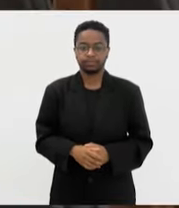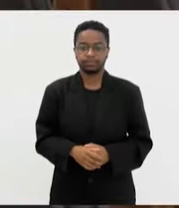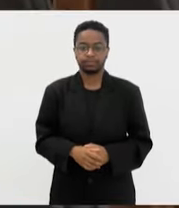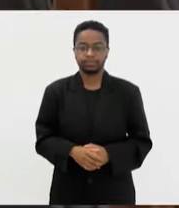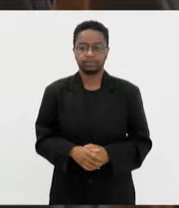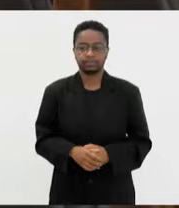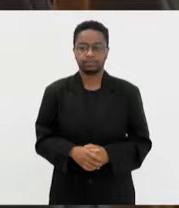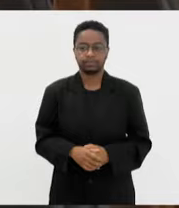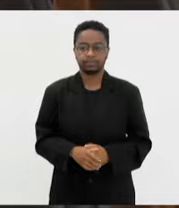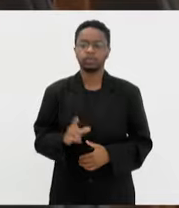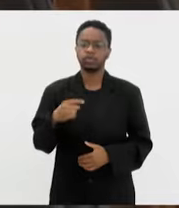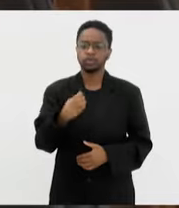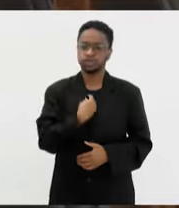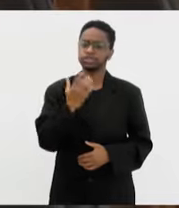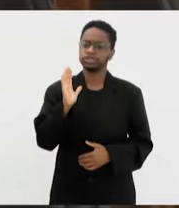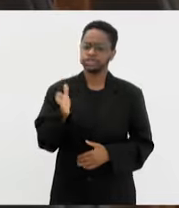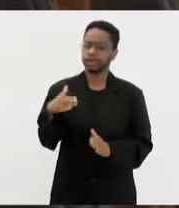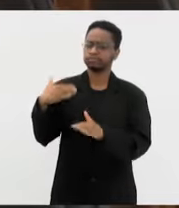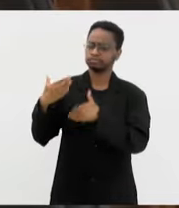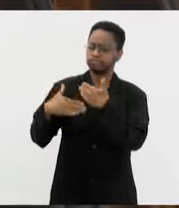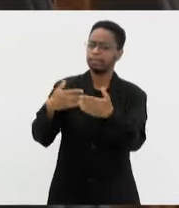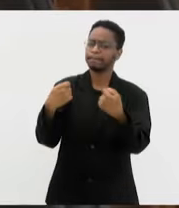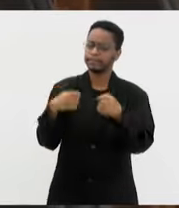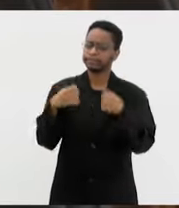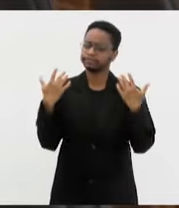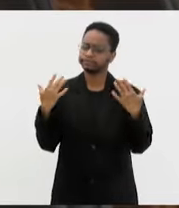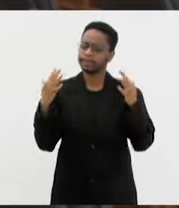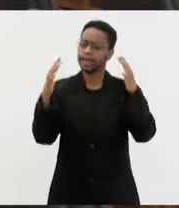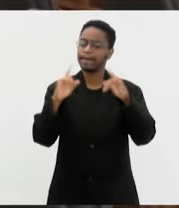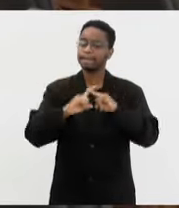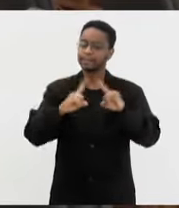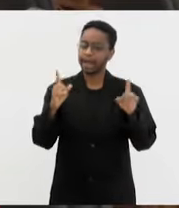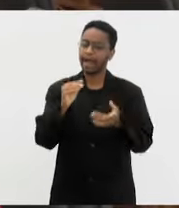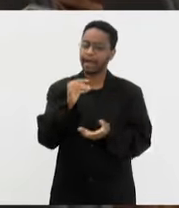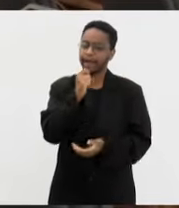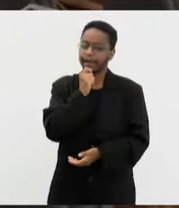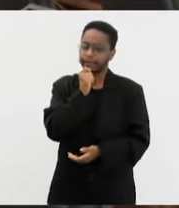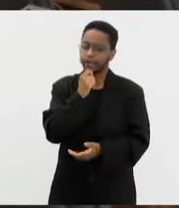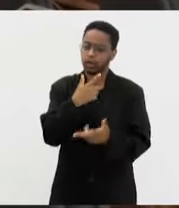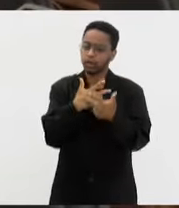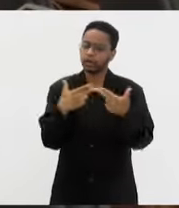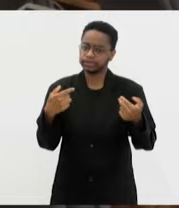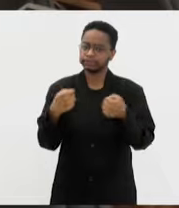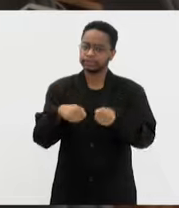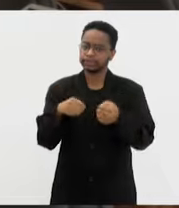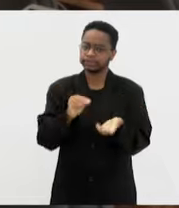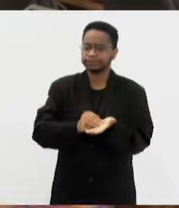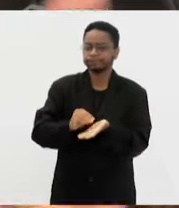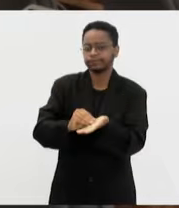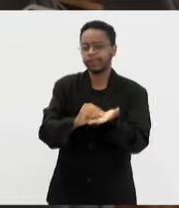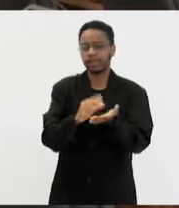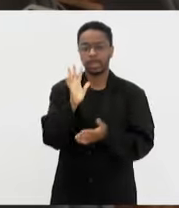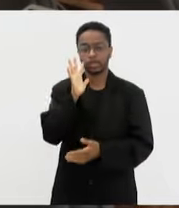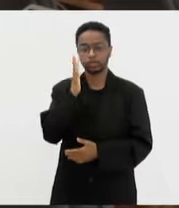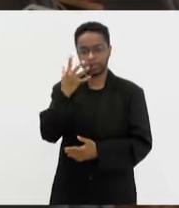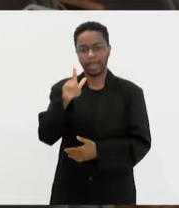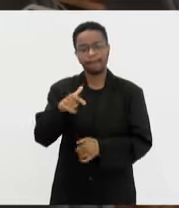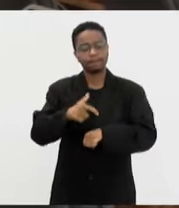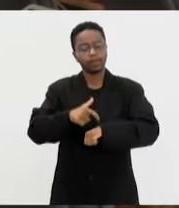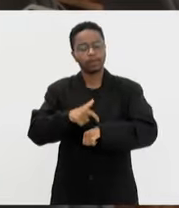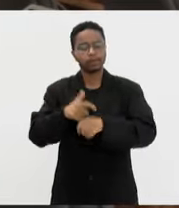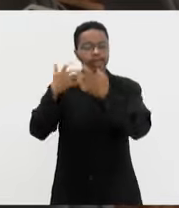Dizer que nós já caminhamos bastante, temos que comemorar, mas tem muitas coisas ainda que tem que ser resolvidas, né? É um momento de reflexão,